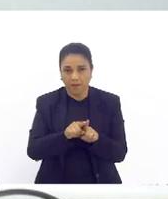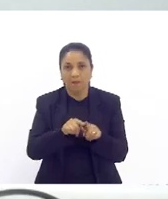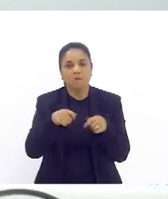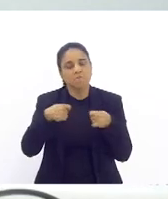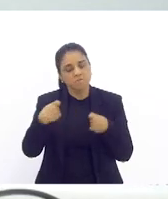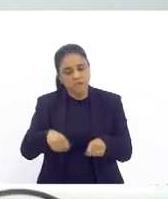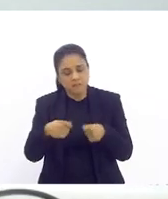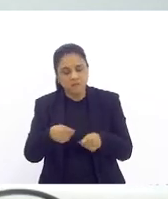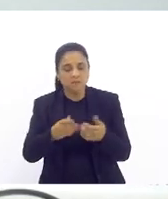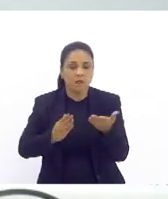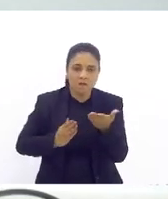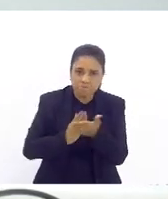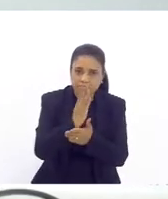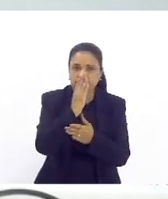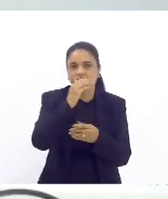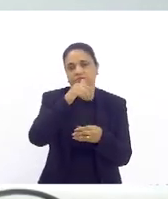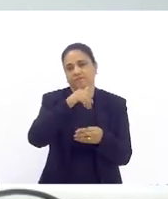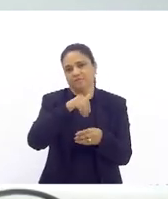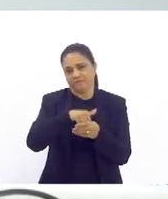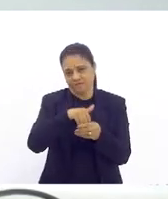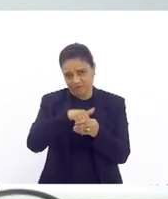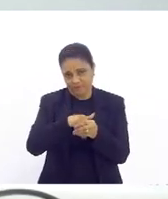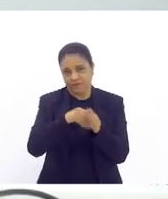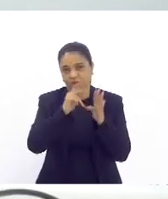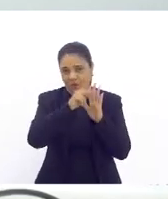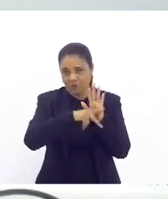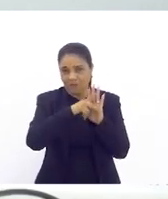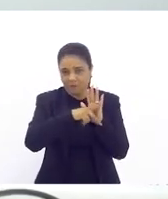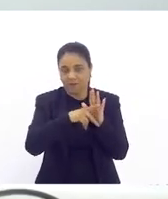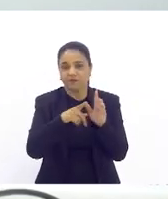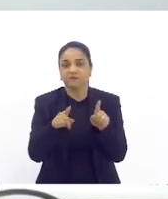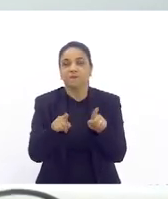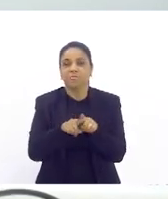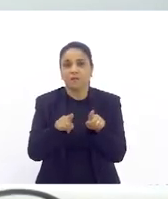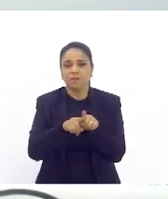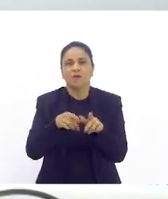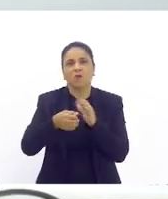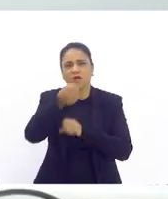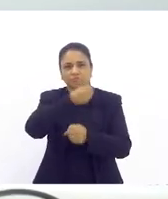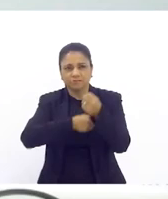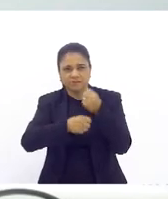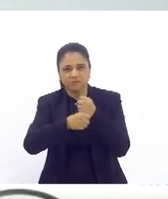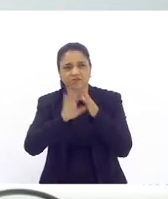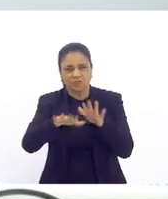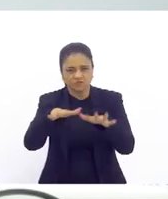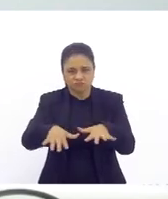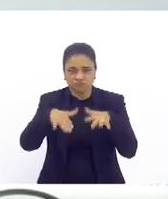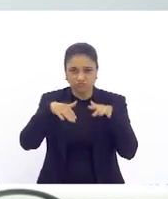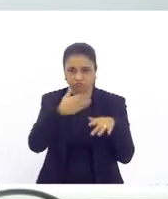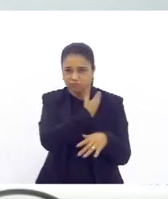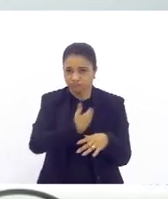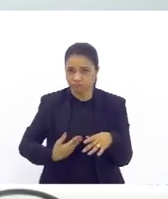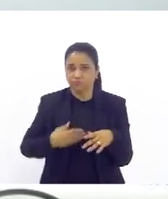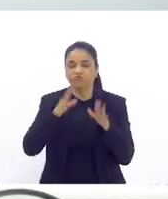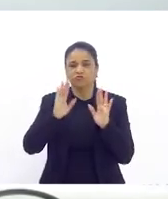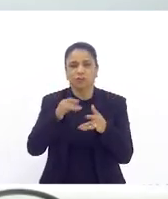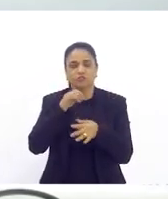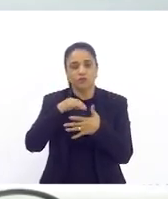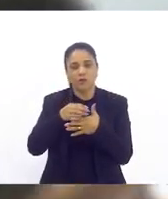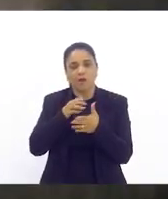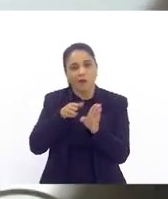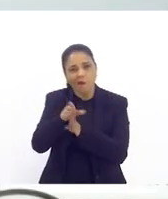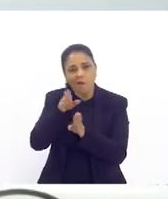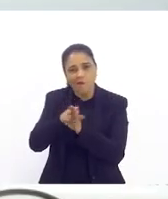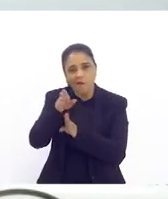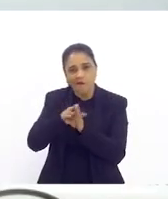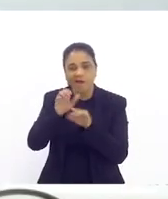para aprovação do plano que eu ia sugerir também nós ano passado por conta de audiências públicas já vimos recomendado algumas coisas alerj é que o